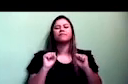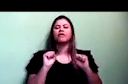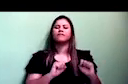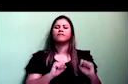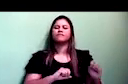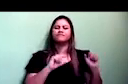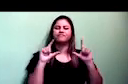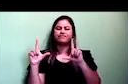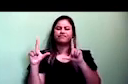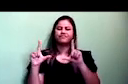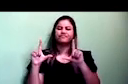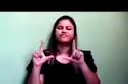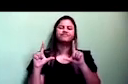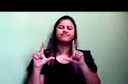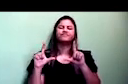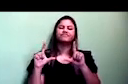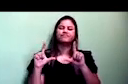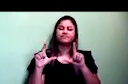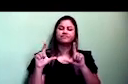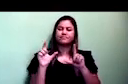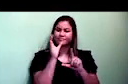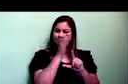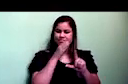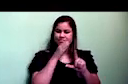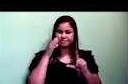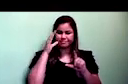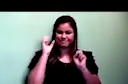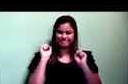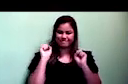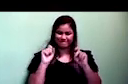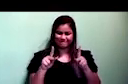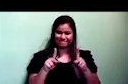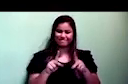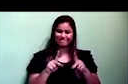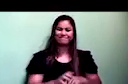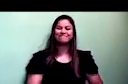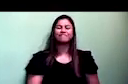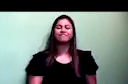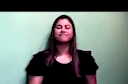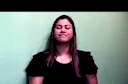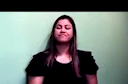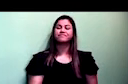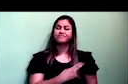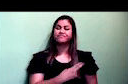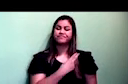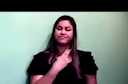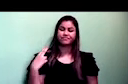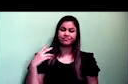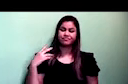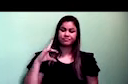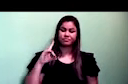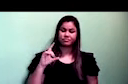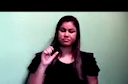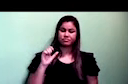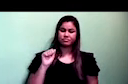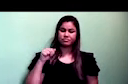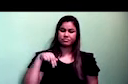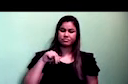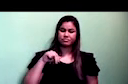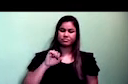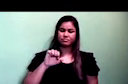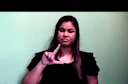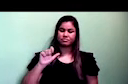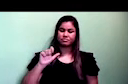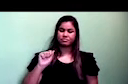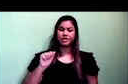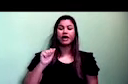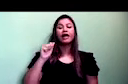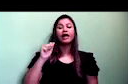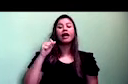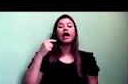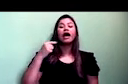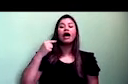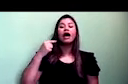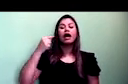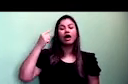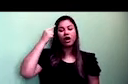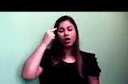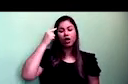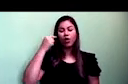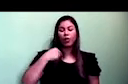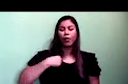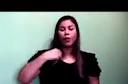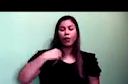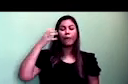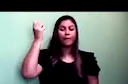para fixar a Camila. Então vamos lá, eu sou a Daniela, sou mulher branca, de cabelos